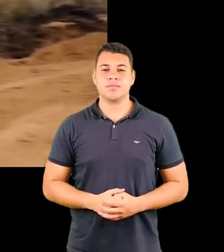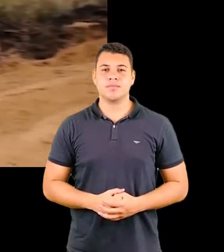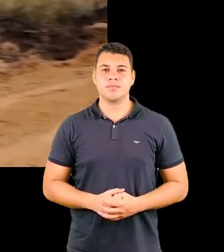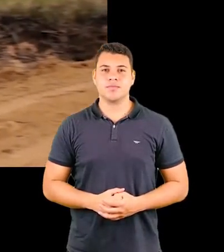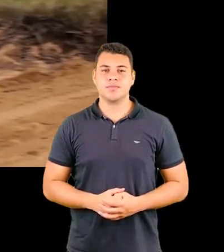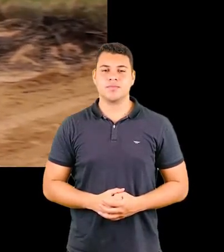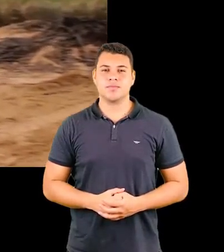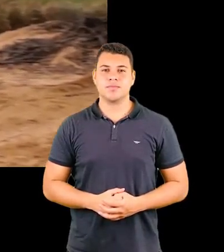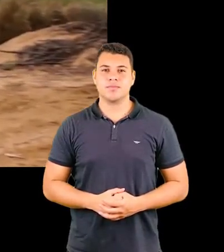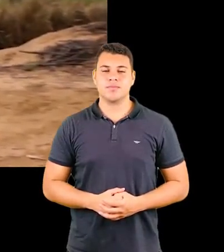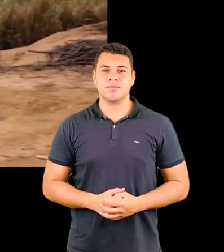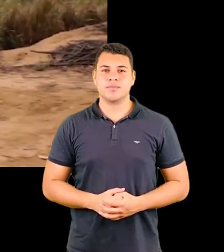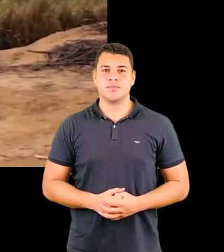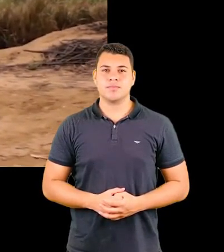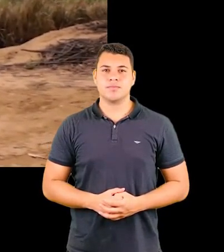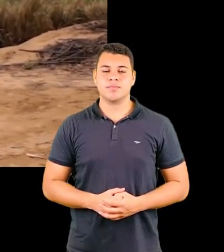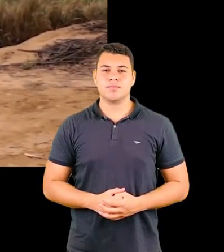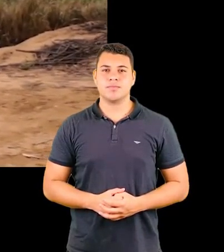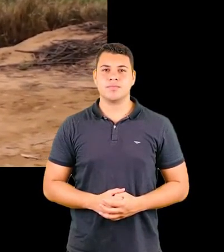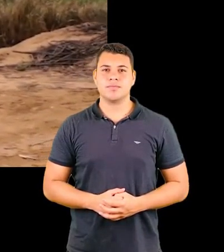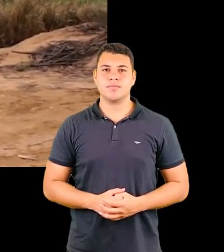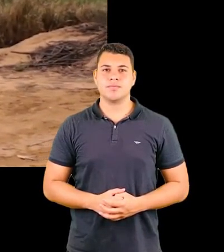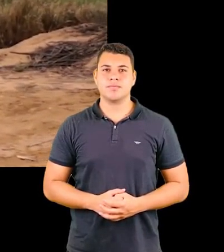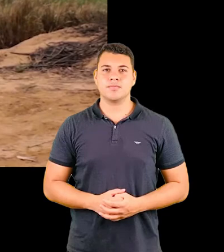Imagens de caminhões nas plantações.